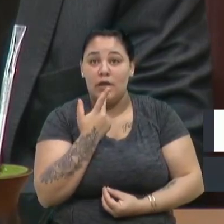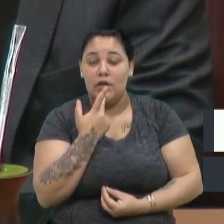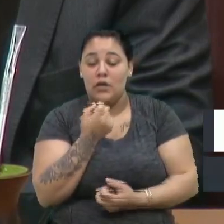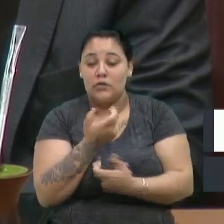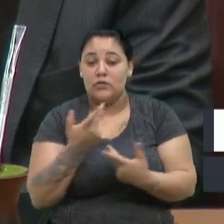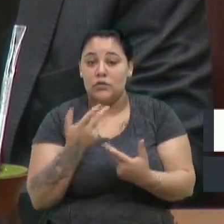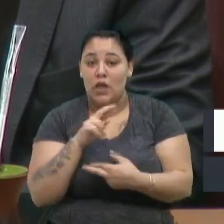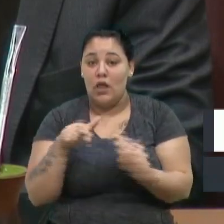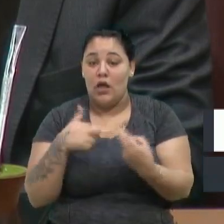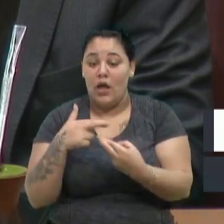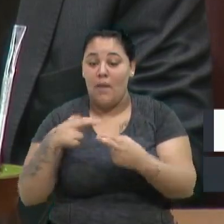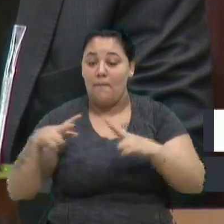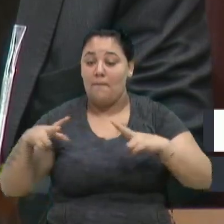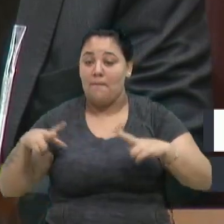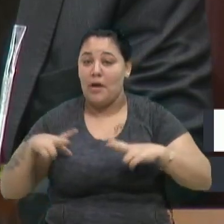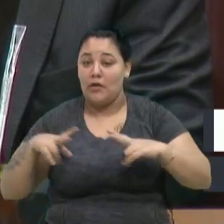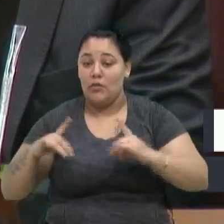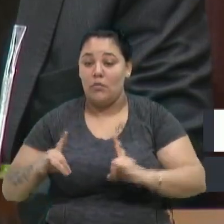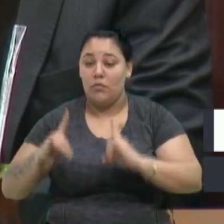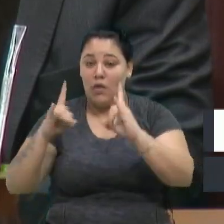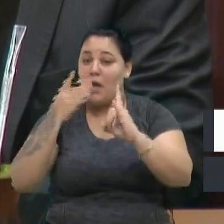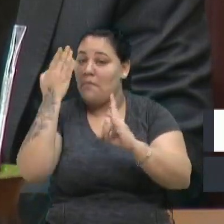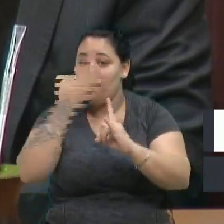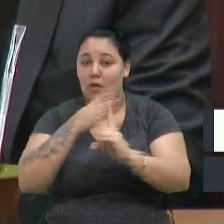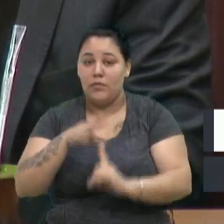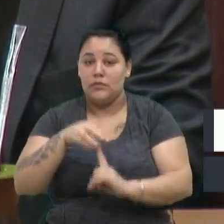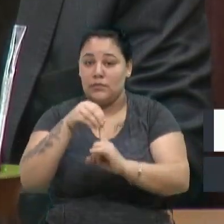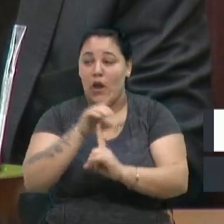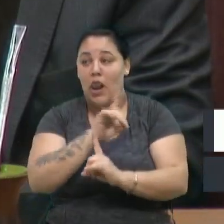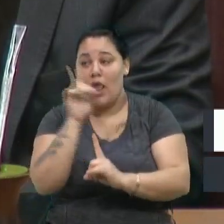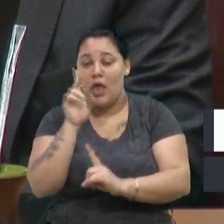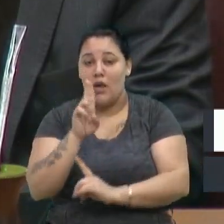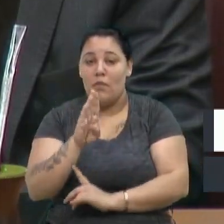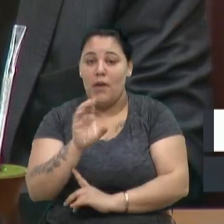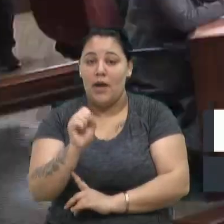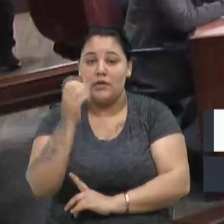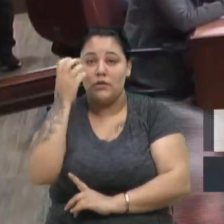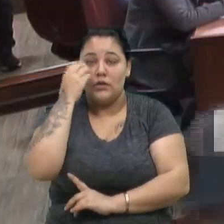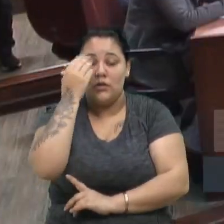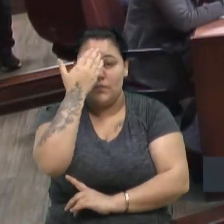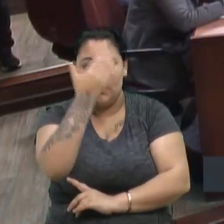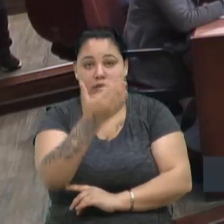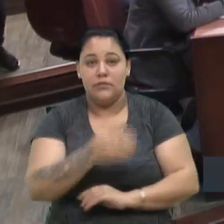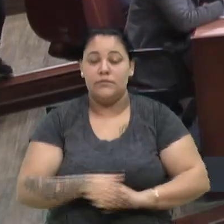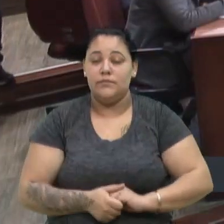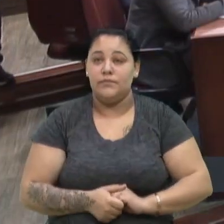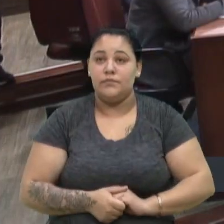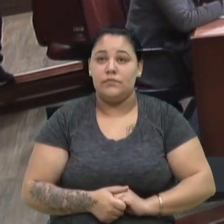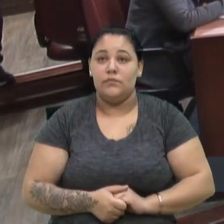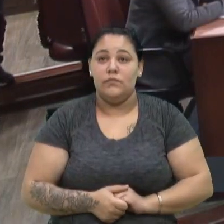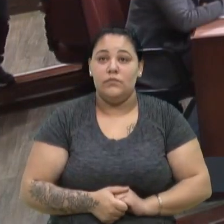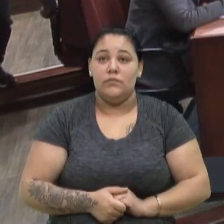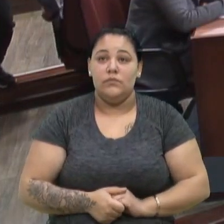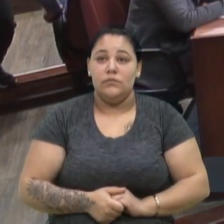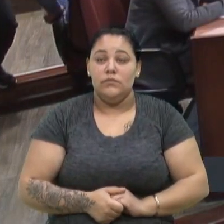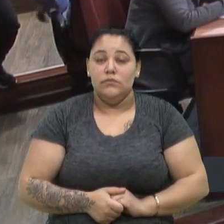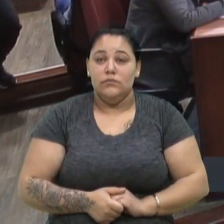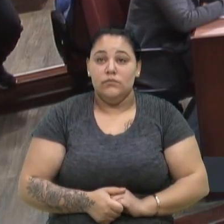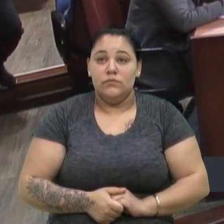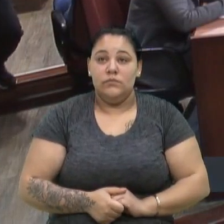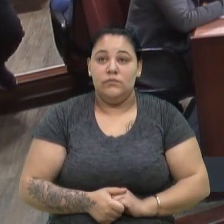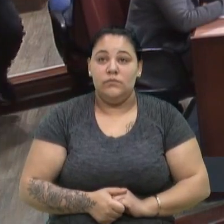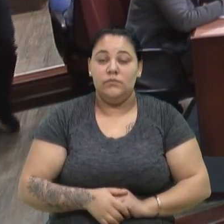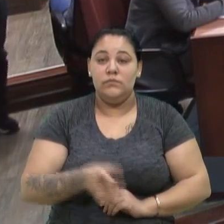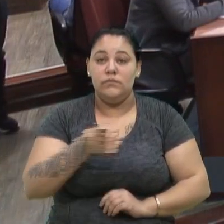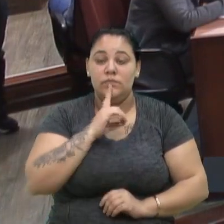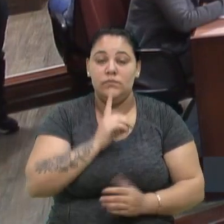prédios públicos, a prova está no posto de saúde de ANAREC. Obrigado, senhor. Vereador Fantinel, eu só continuando nesse